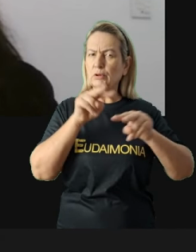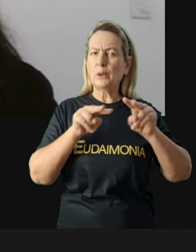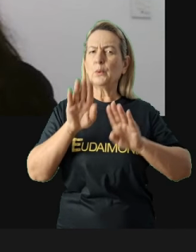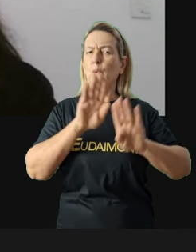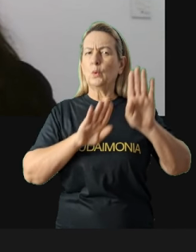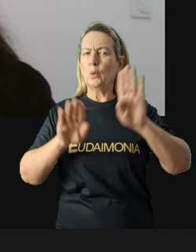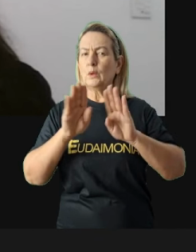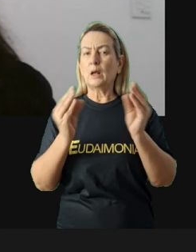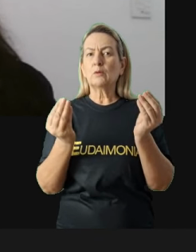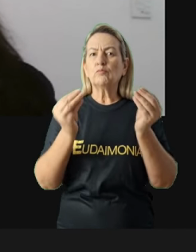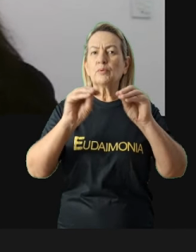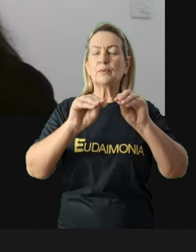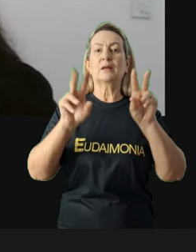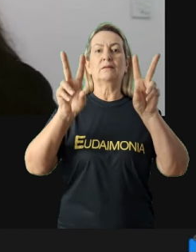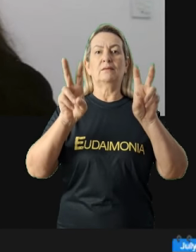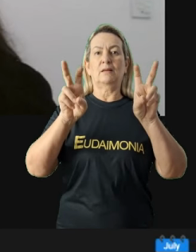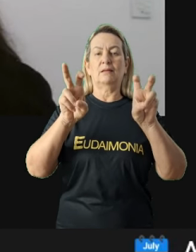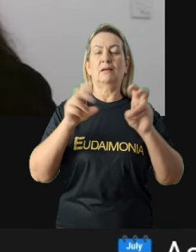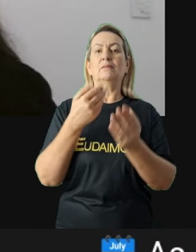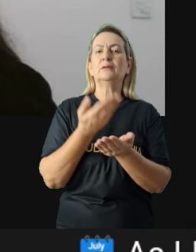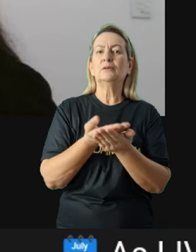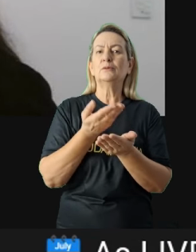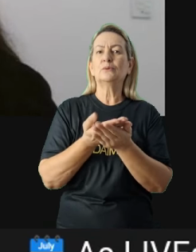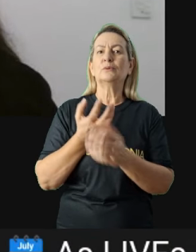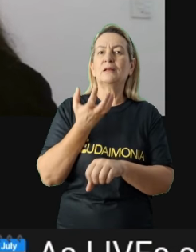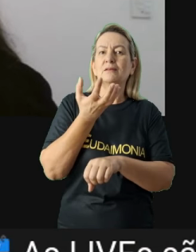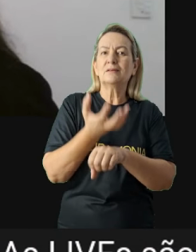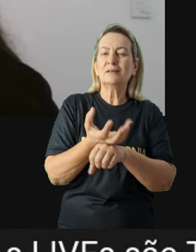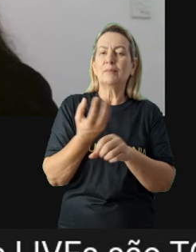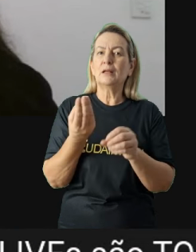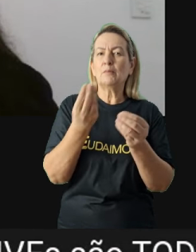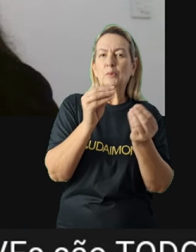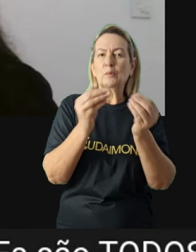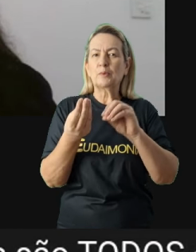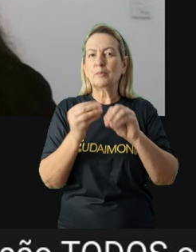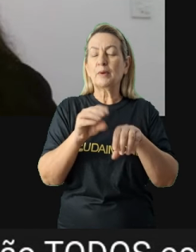para isso, incluindo, né, essa temática de estudos nas